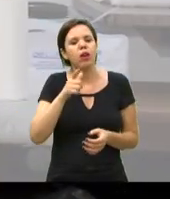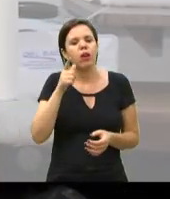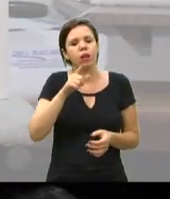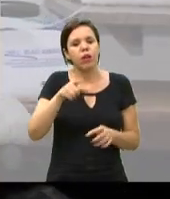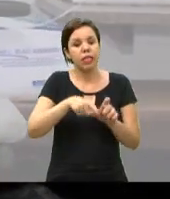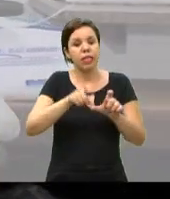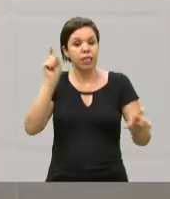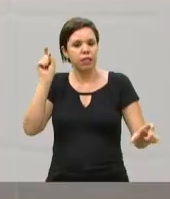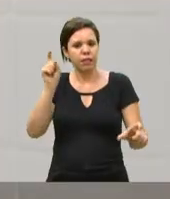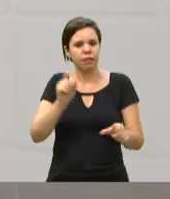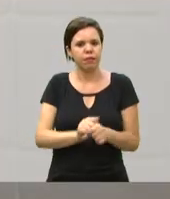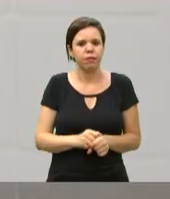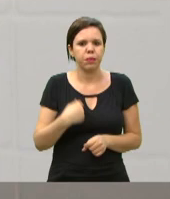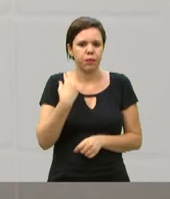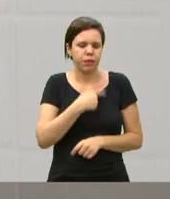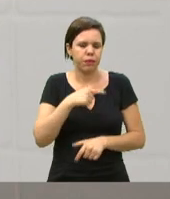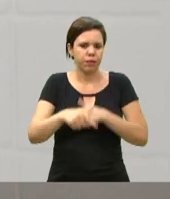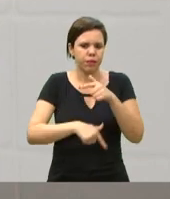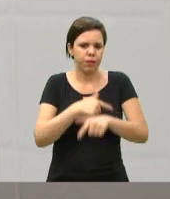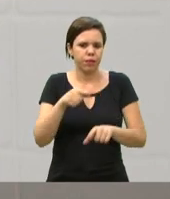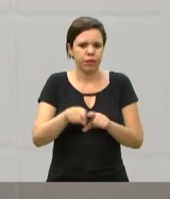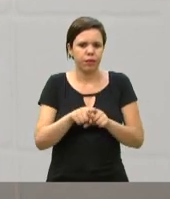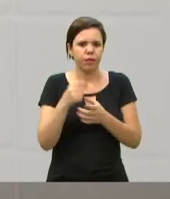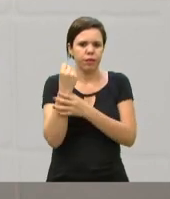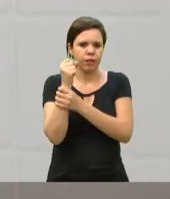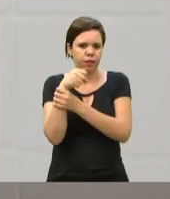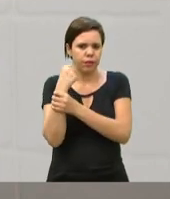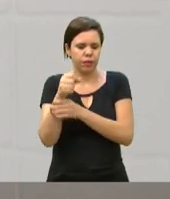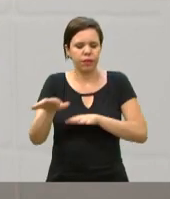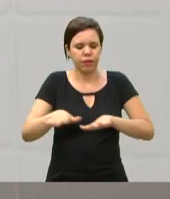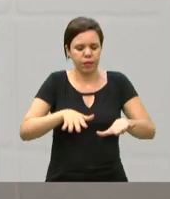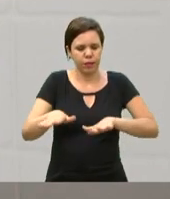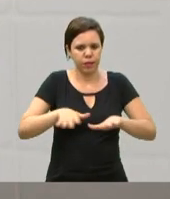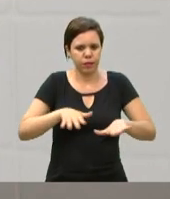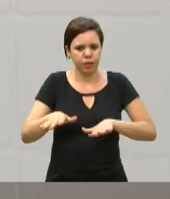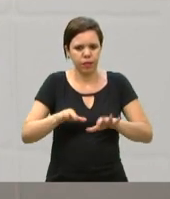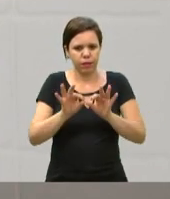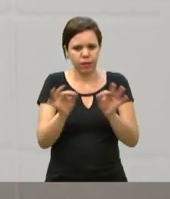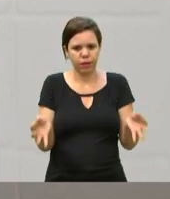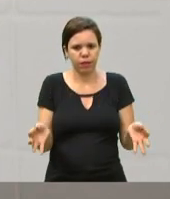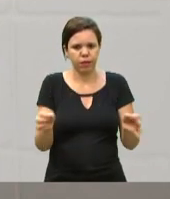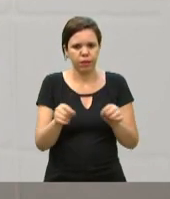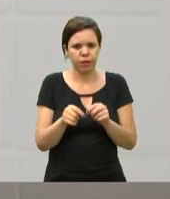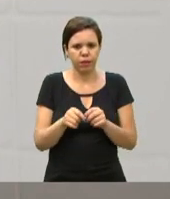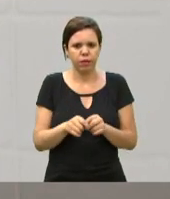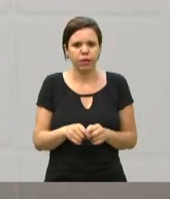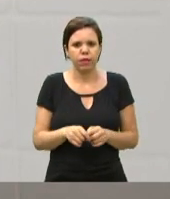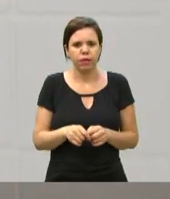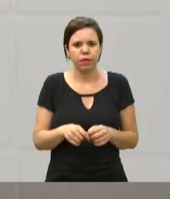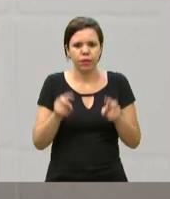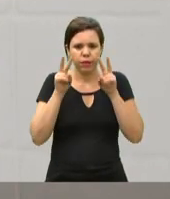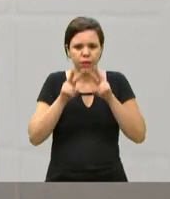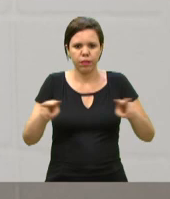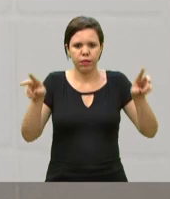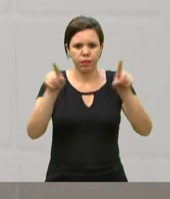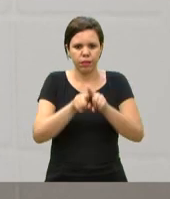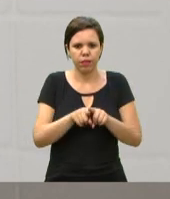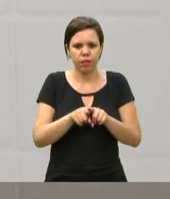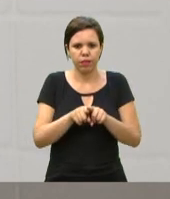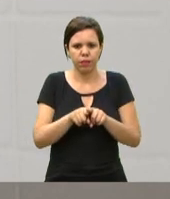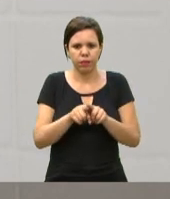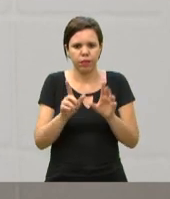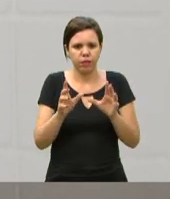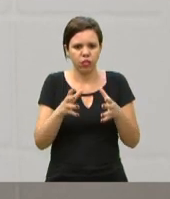da independência. Nós trabalhamos a parte de coordenação motora fina, coordenação visomotora, uma coordenação de uma maneira